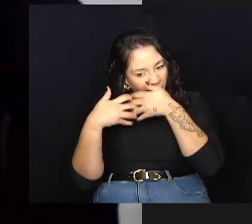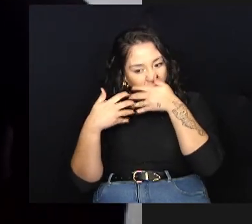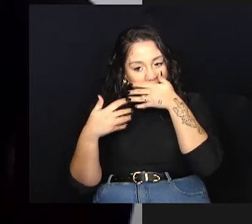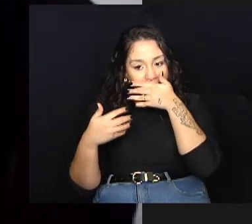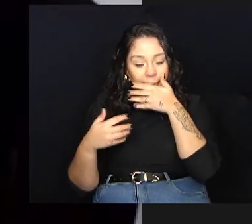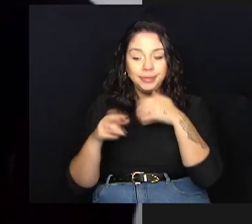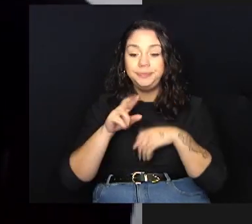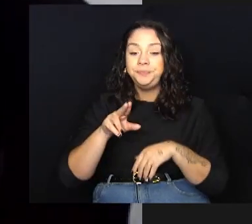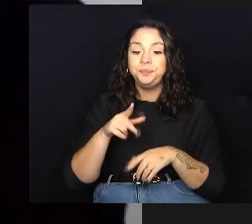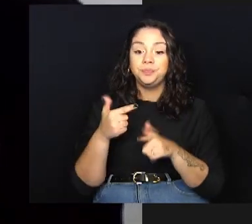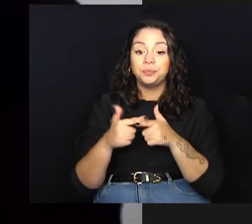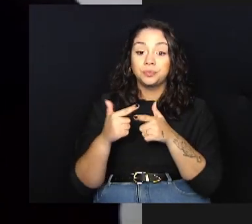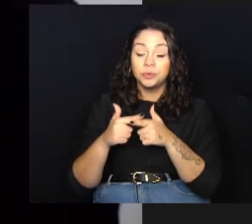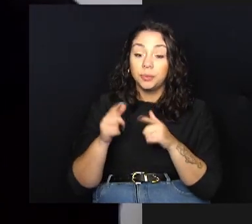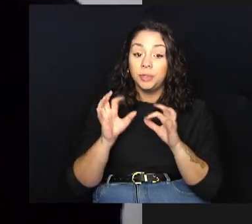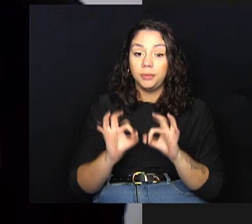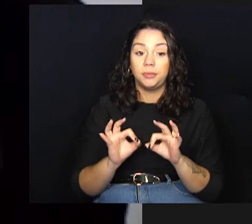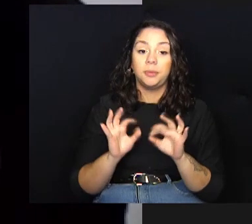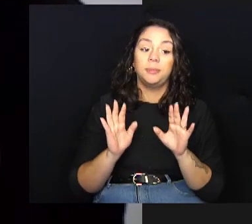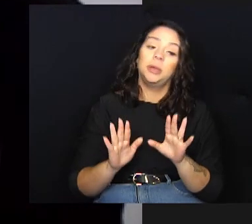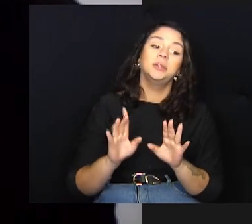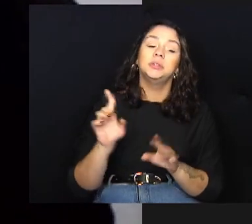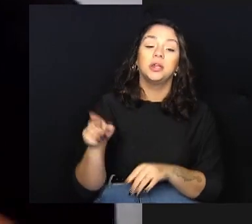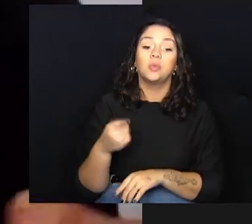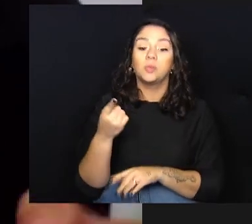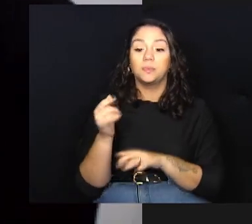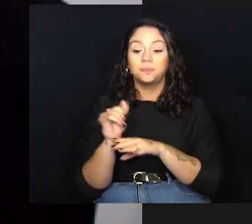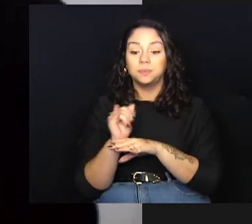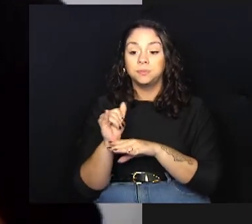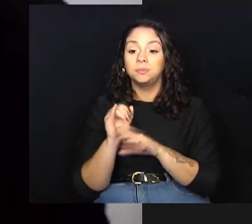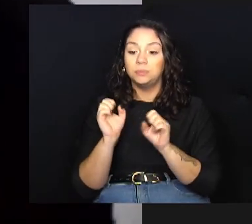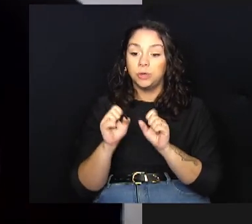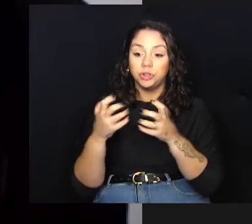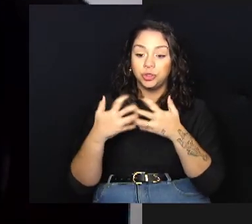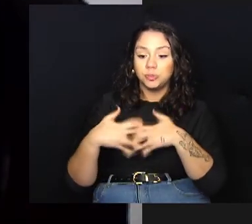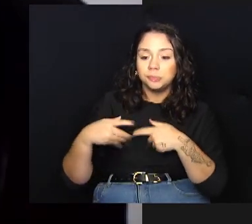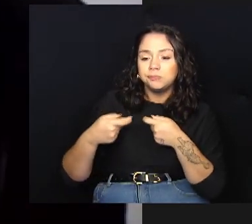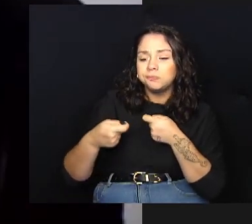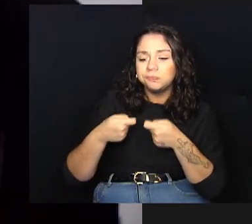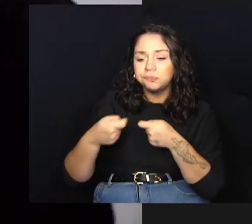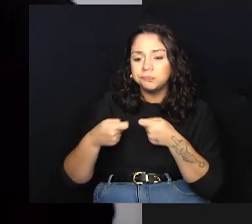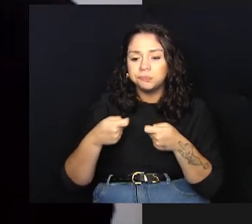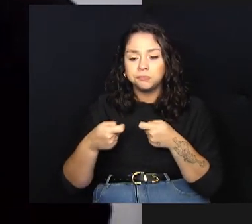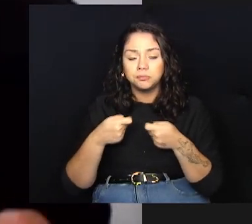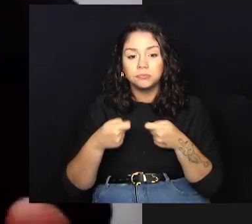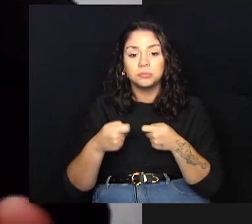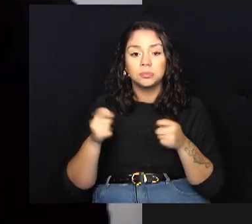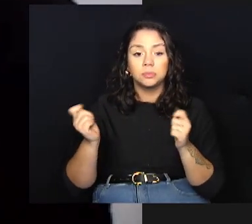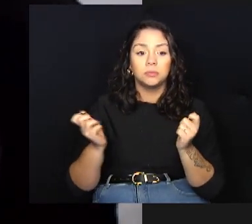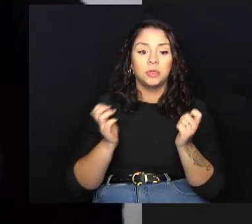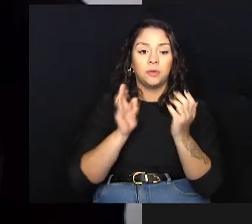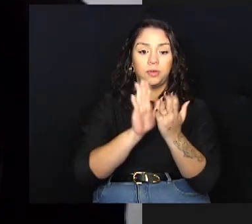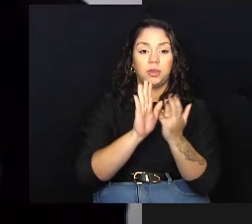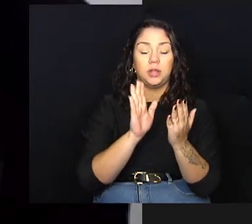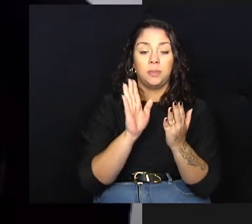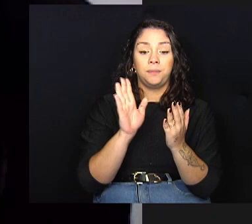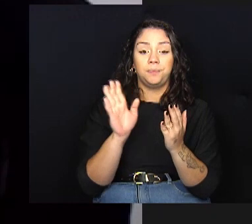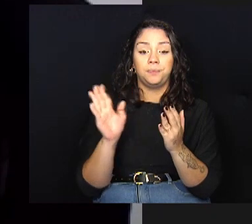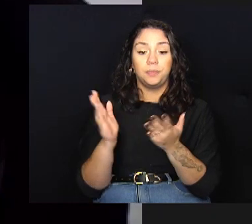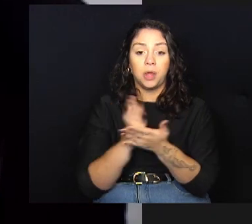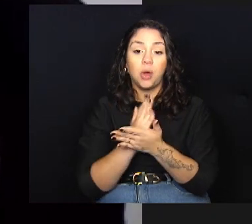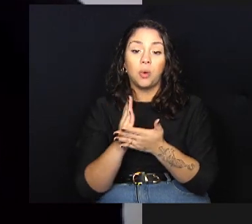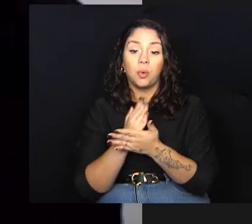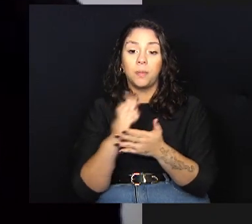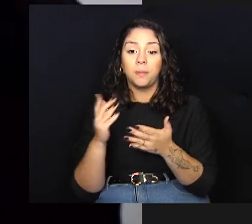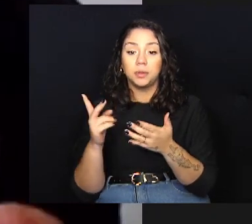como um problema em si né mas como algo que pode ser operacionalizado para enfrentar determinados tipos de